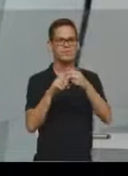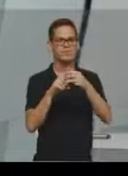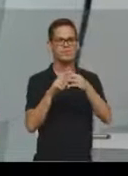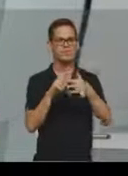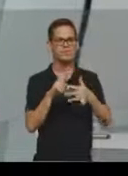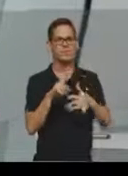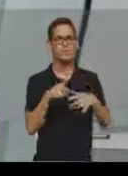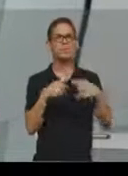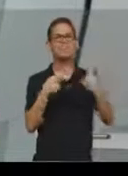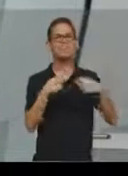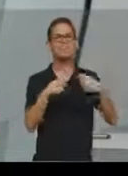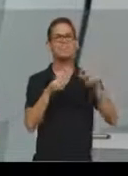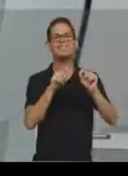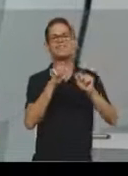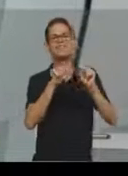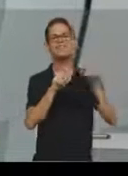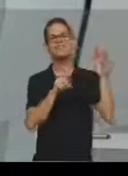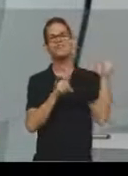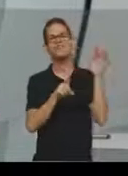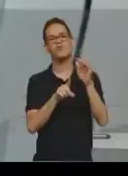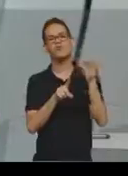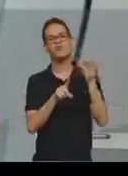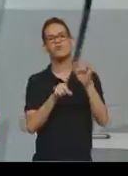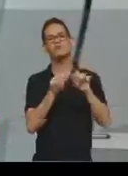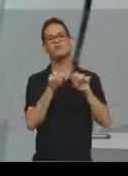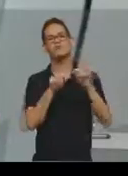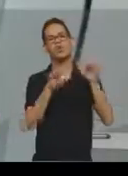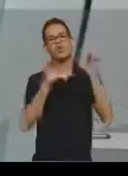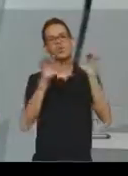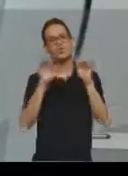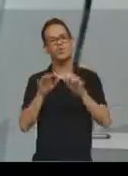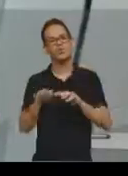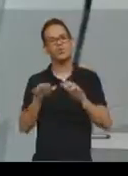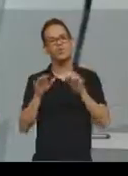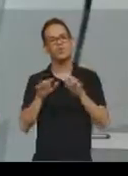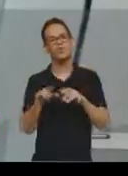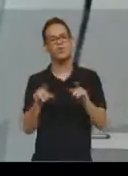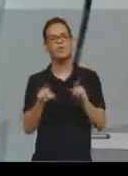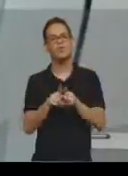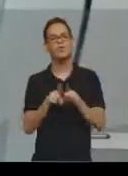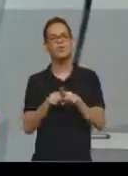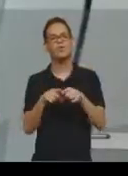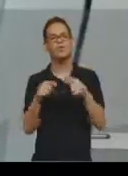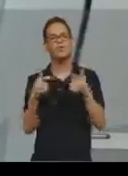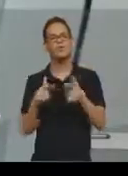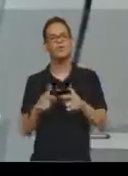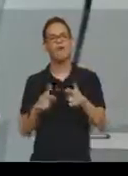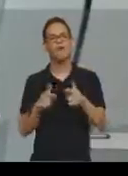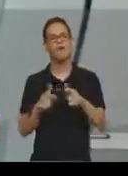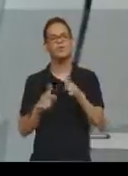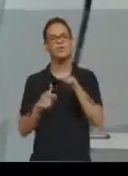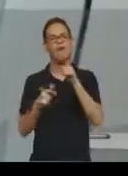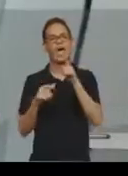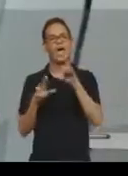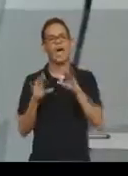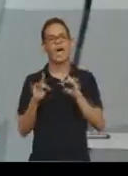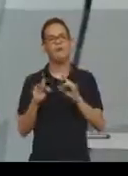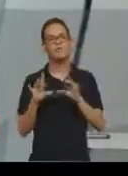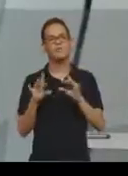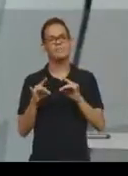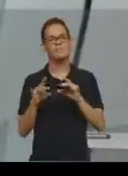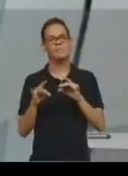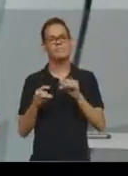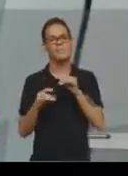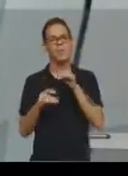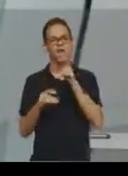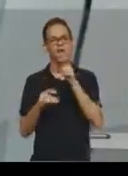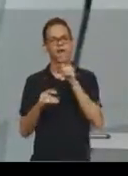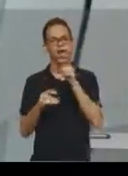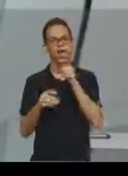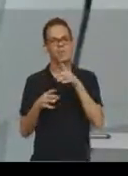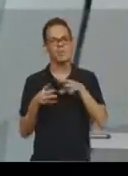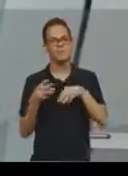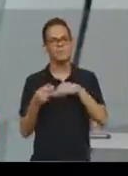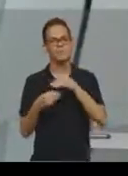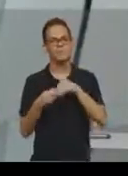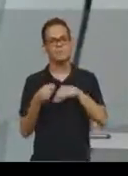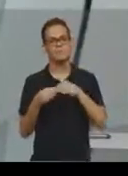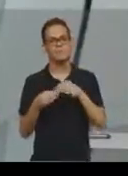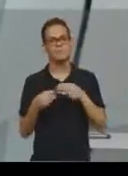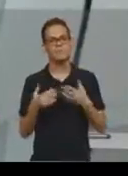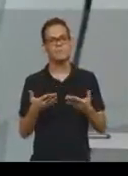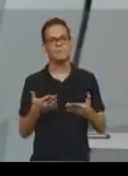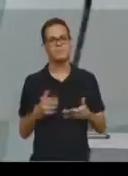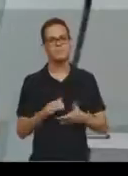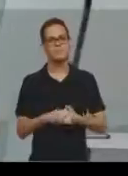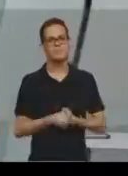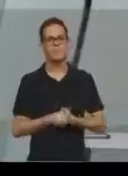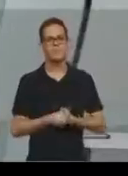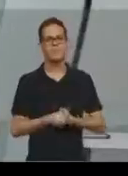de chuva, ou então a ambientes úmidos onde a umidade pode então carregar esses